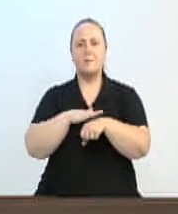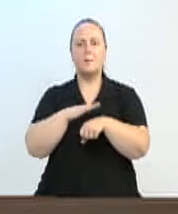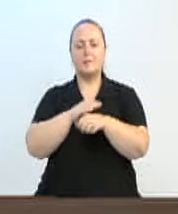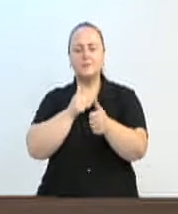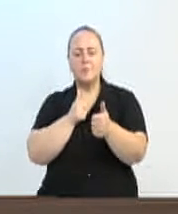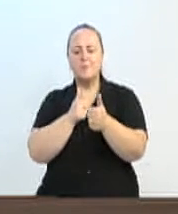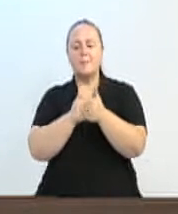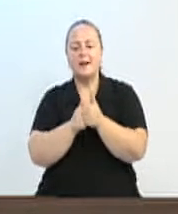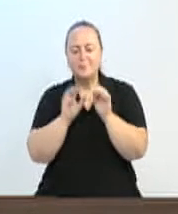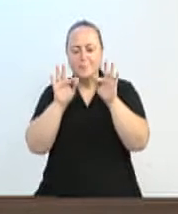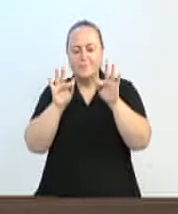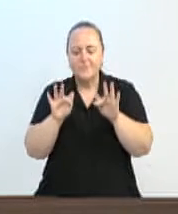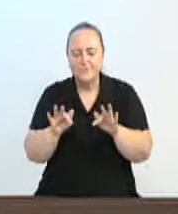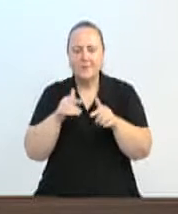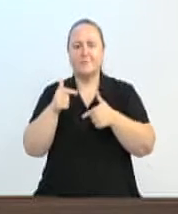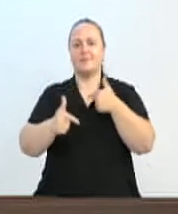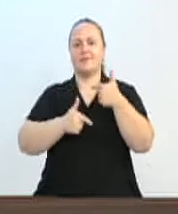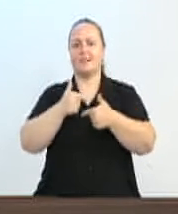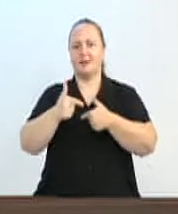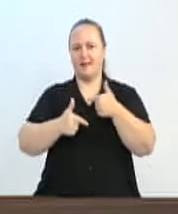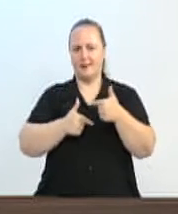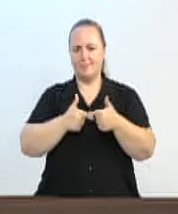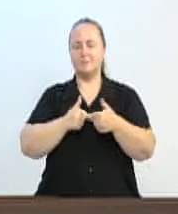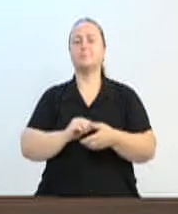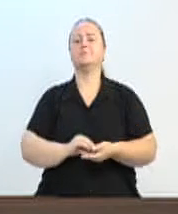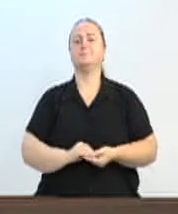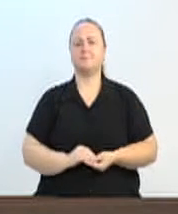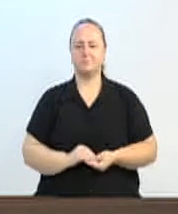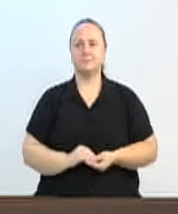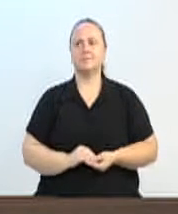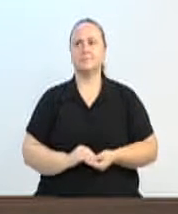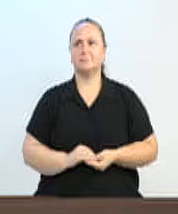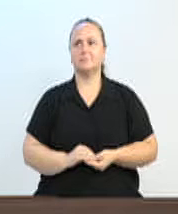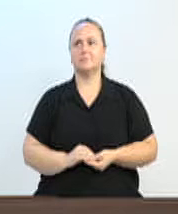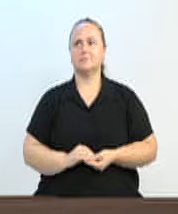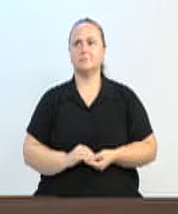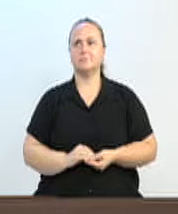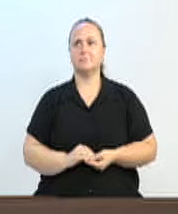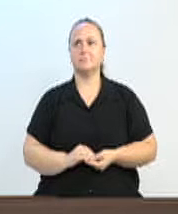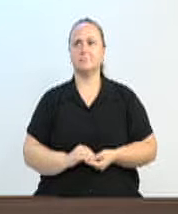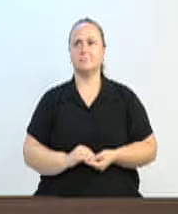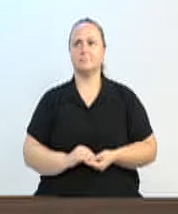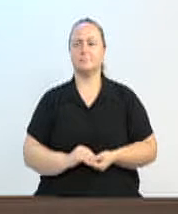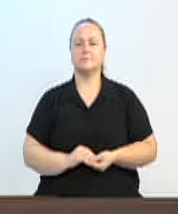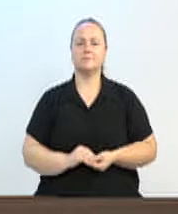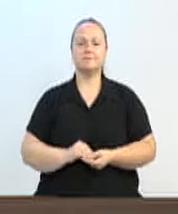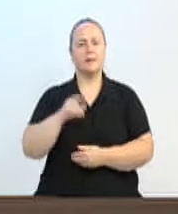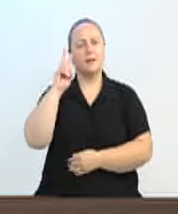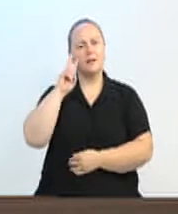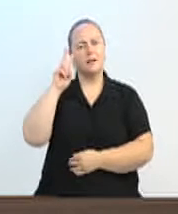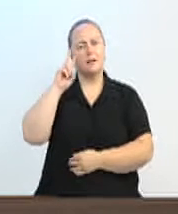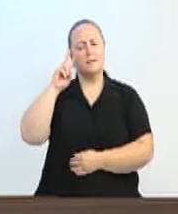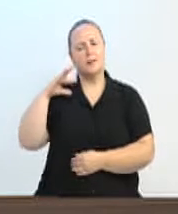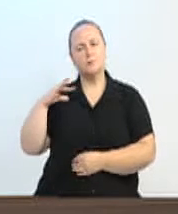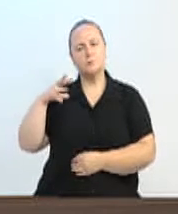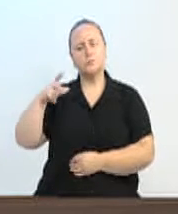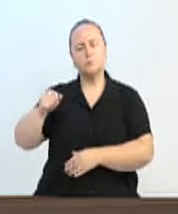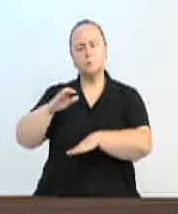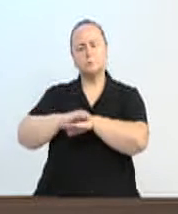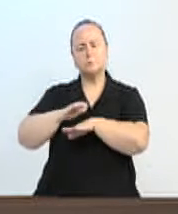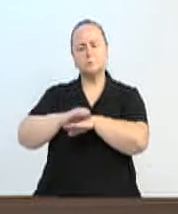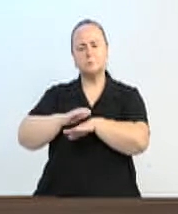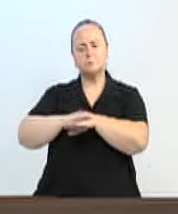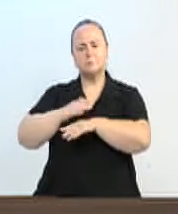de trabalhos aqui na Câmara e fazer uma retrospectiva de tudo que fizemos